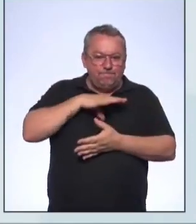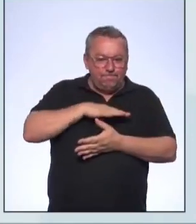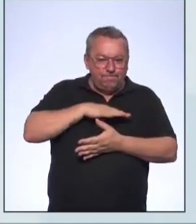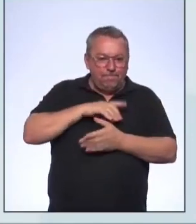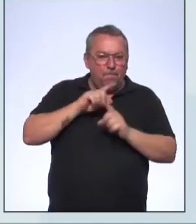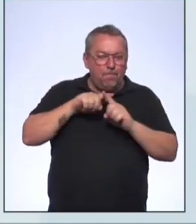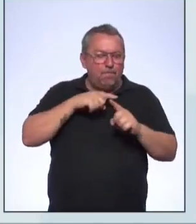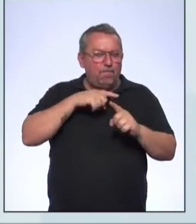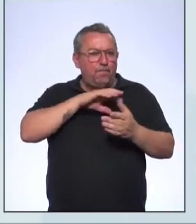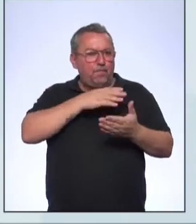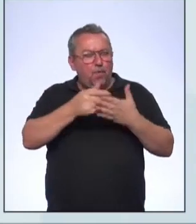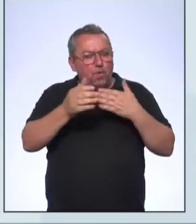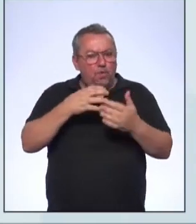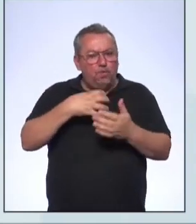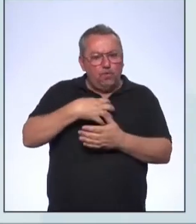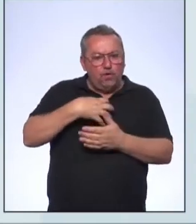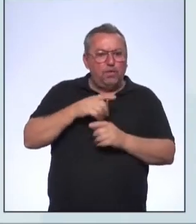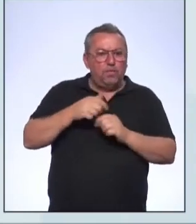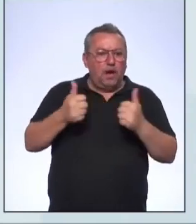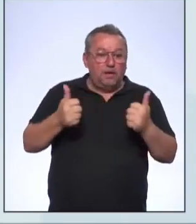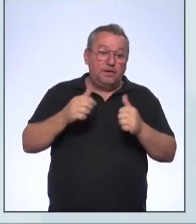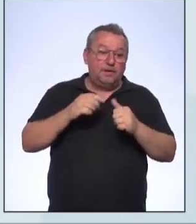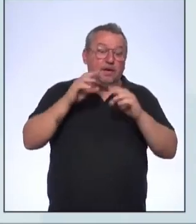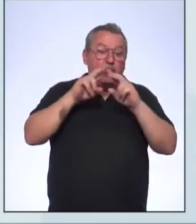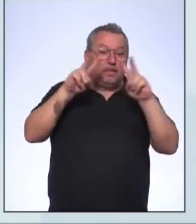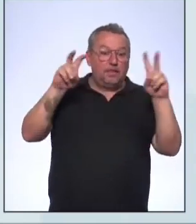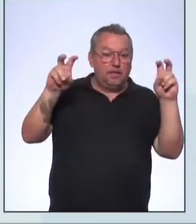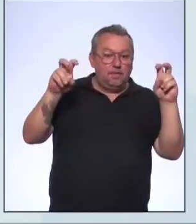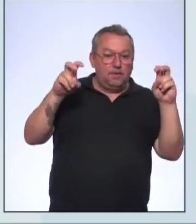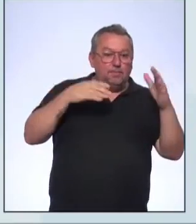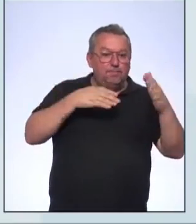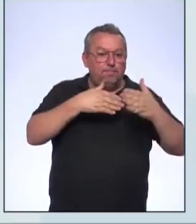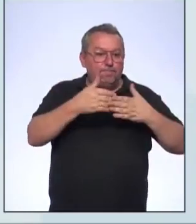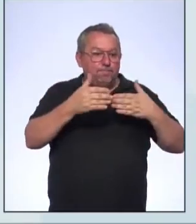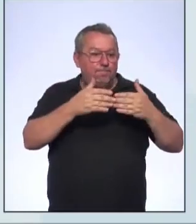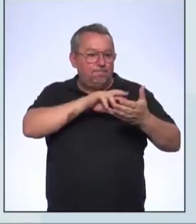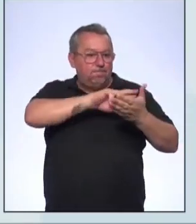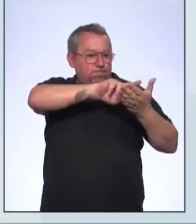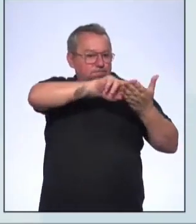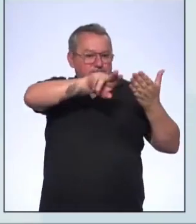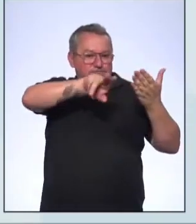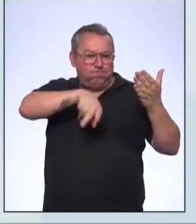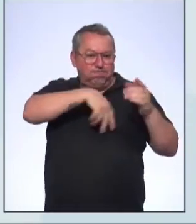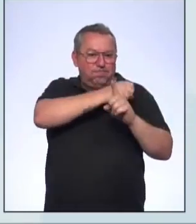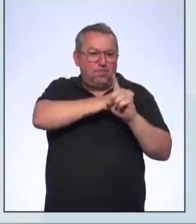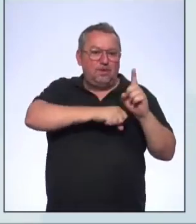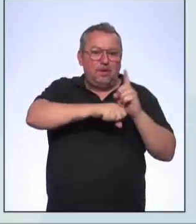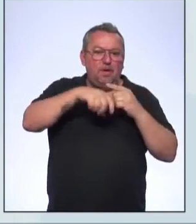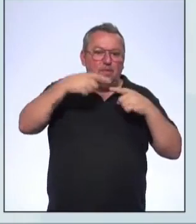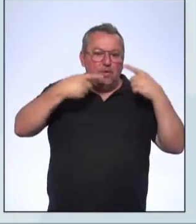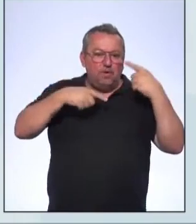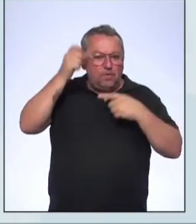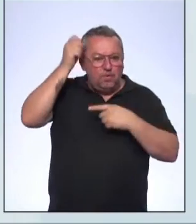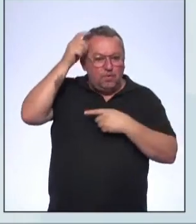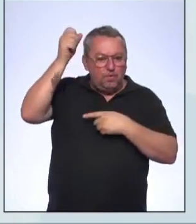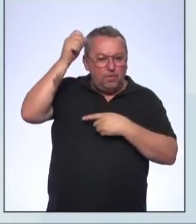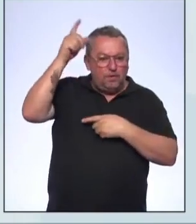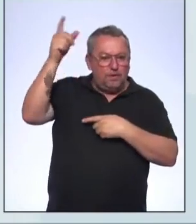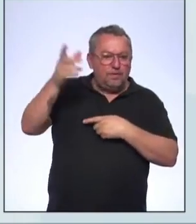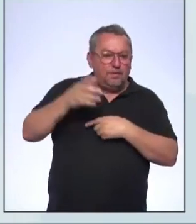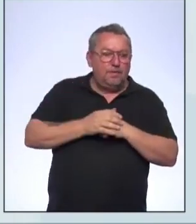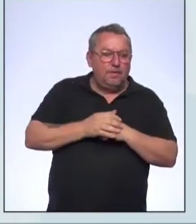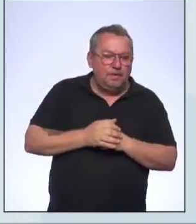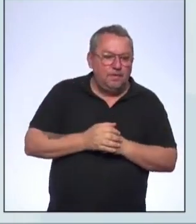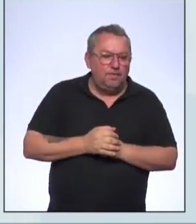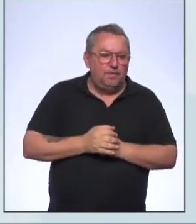repente, a forma com que a pessoa falou, enfim. Temas, a gente pode falar sobre qualquer coisa numa reportagem. Temas diversos,